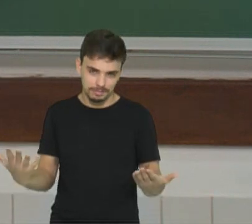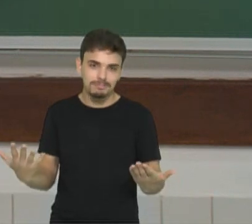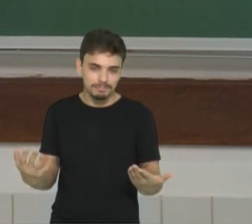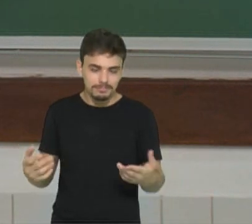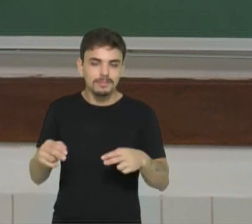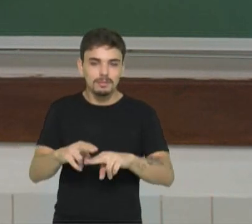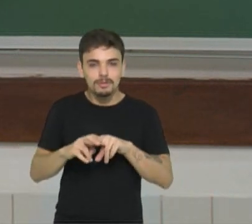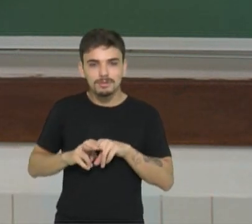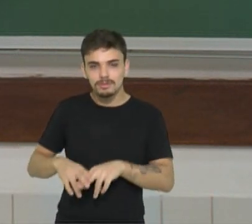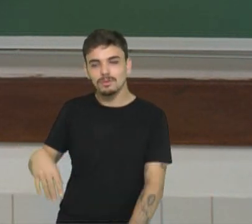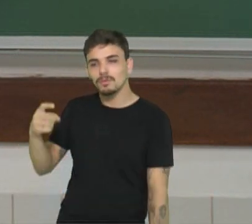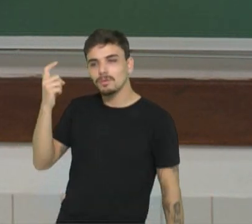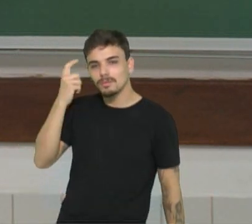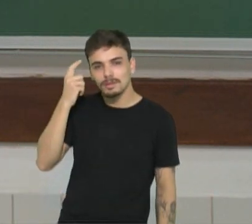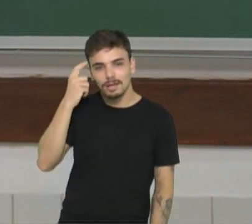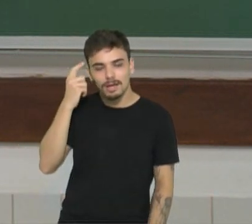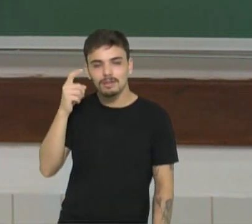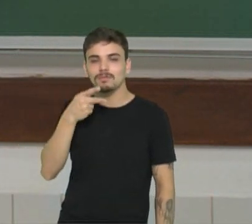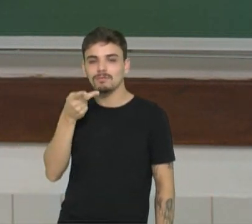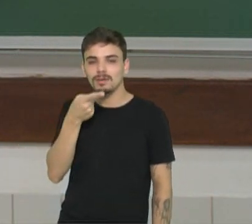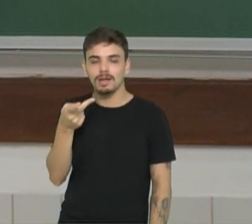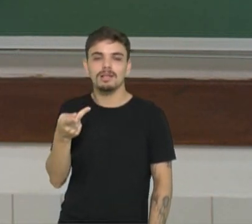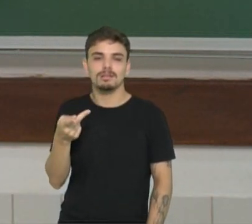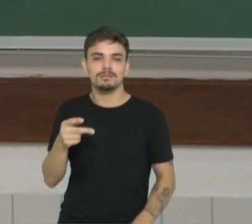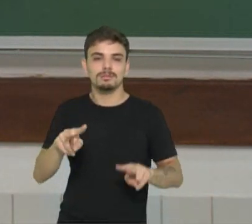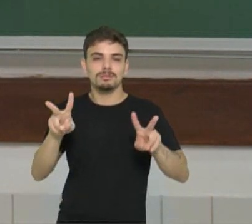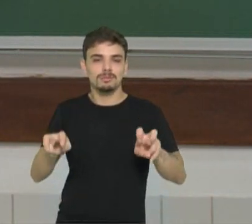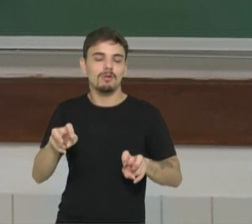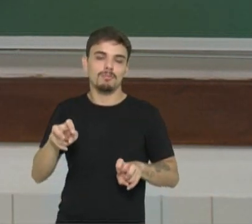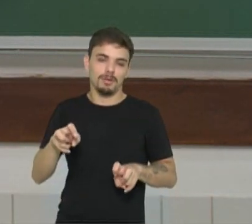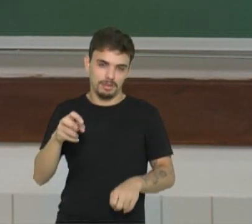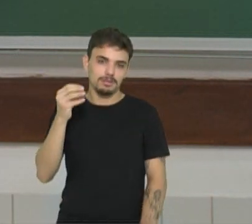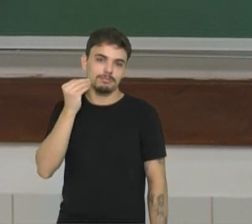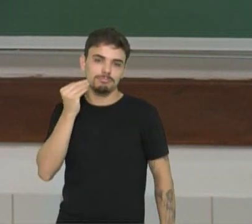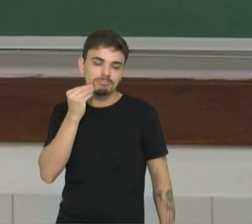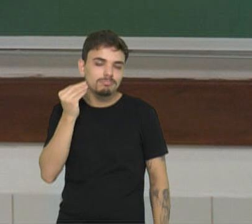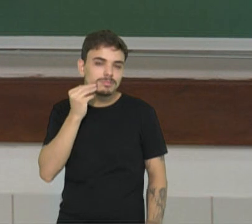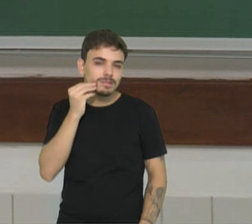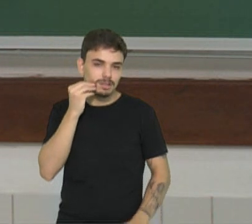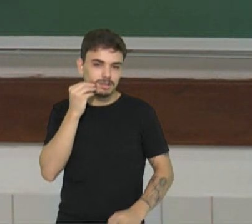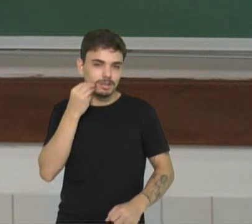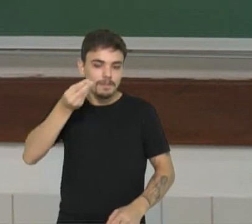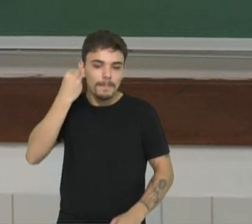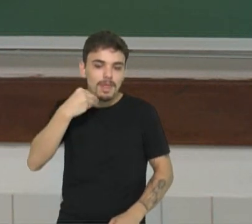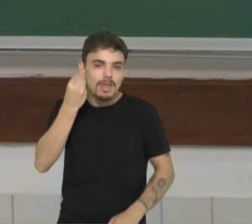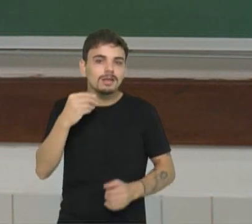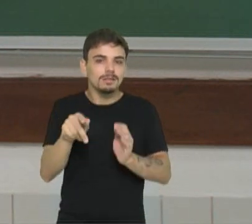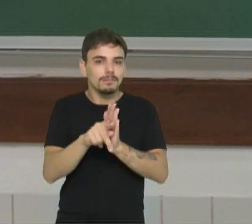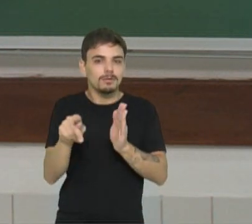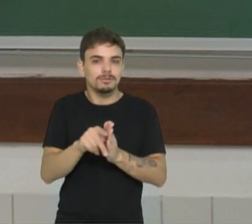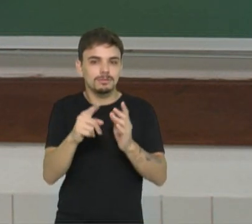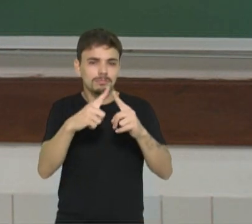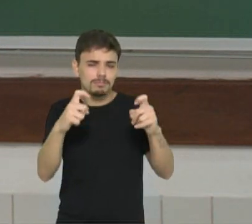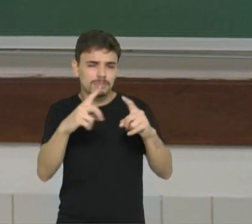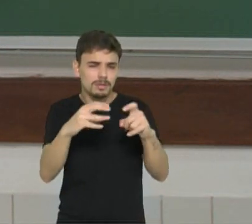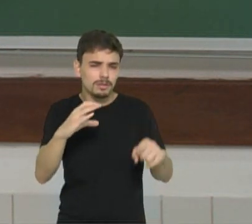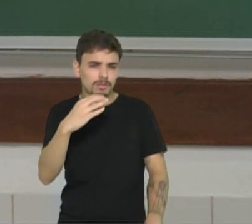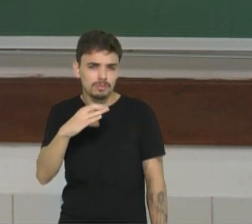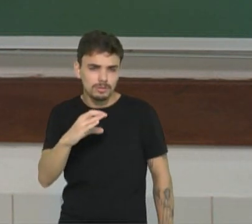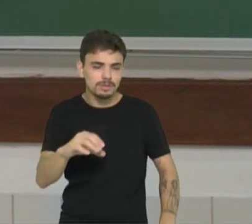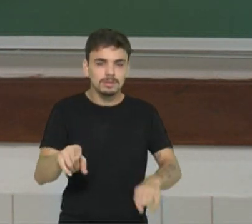ele diz, né, naquele momento que ele está testando um experimento científico, né, conduzindo uma lei da física,